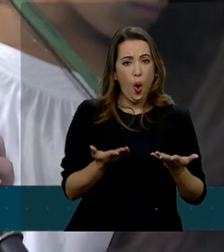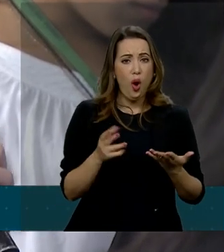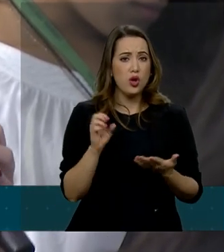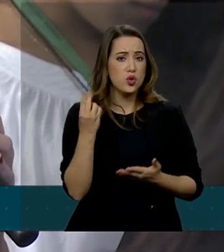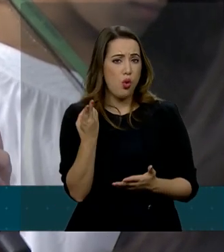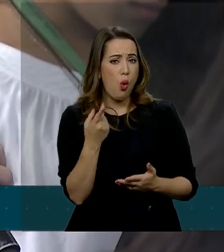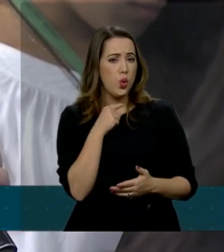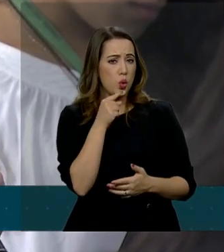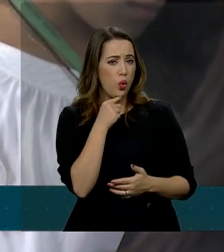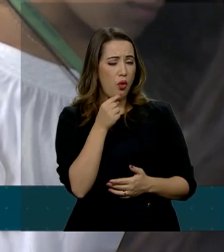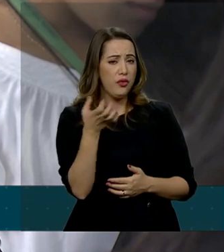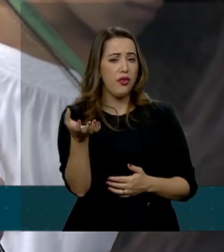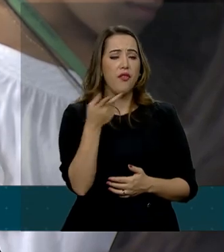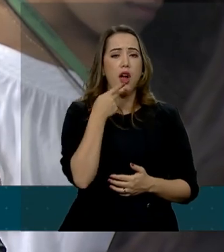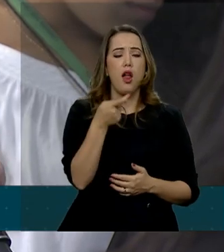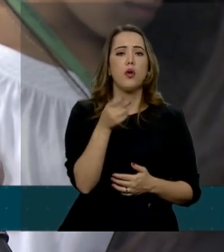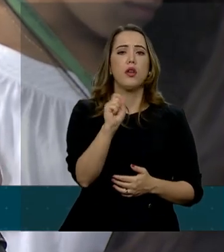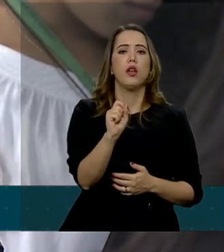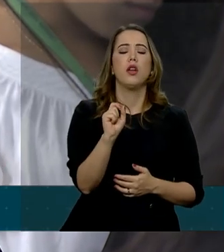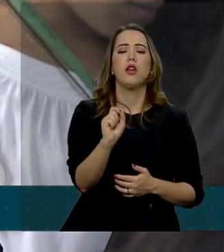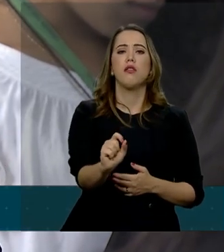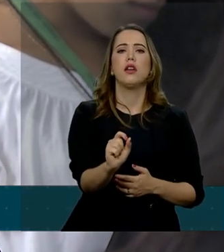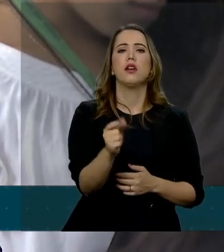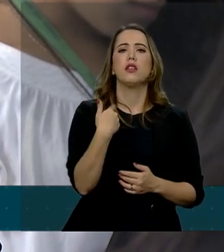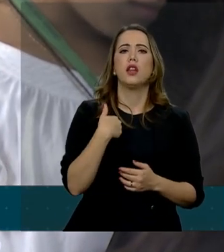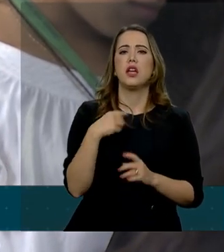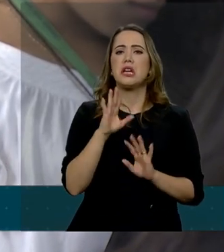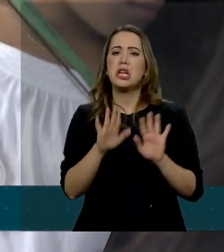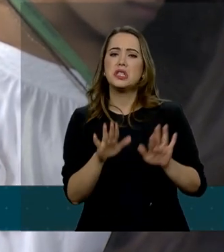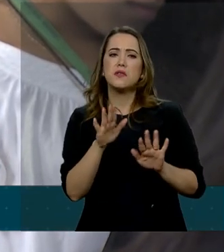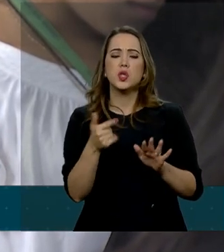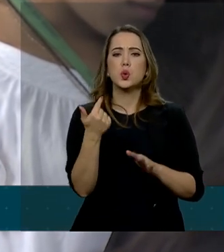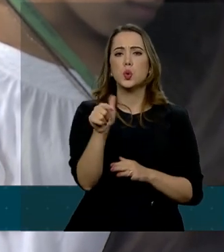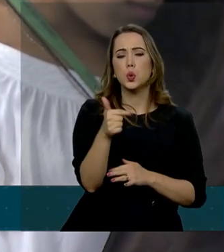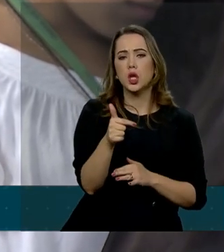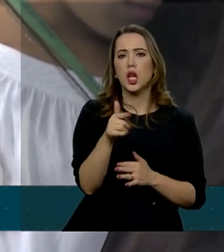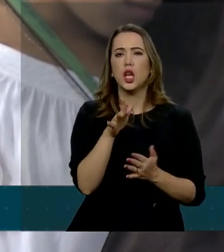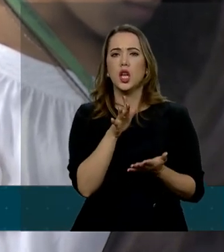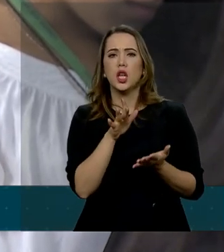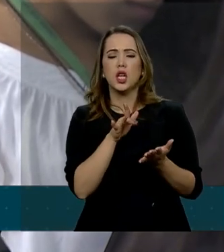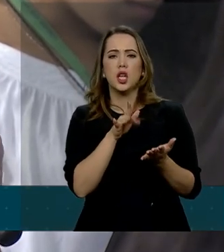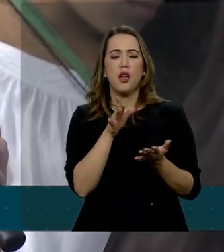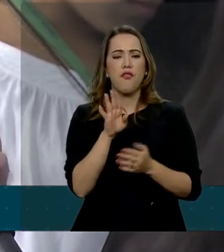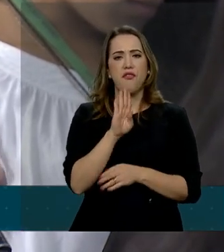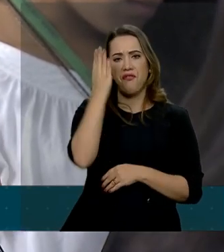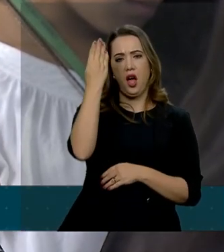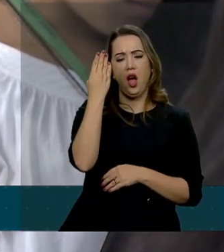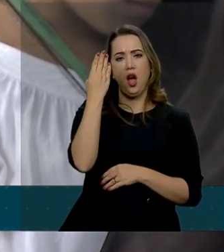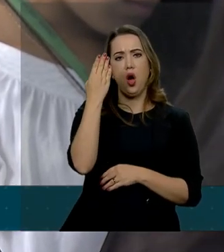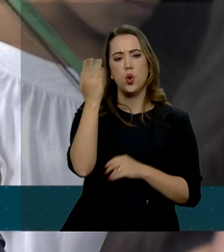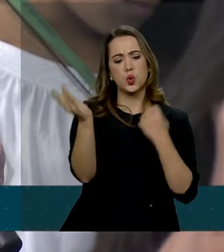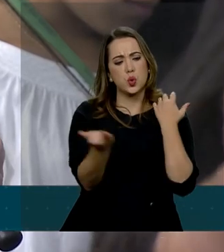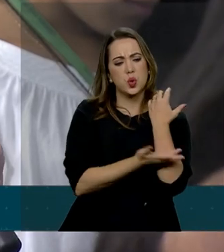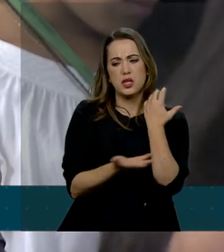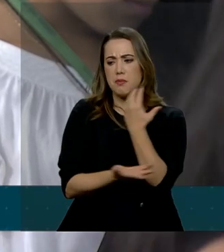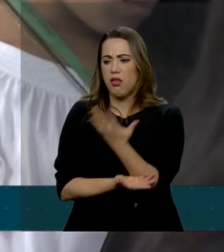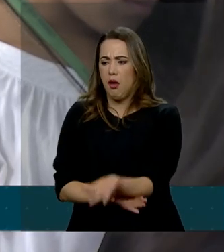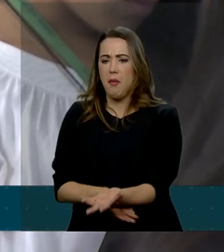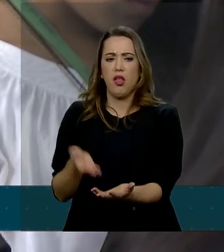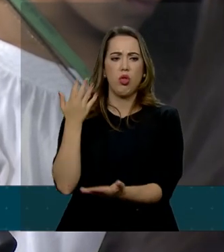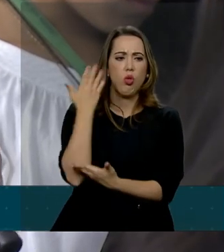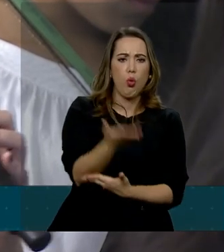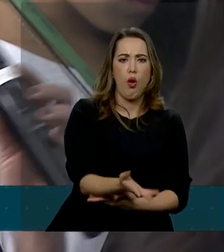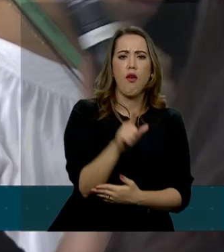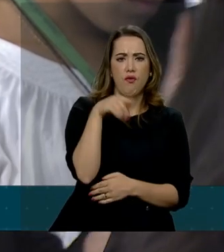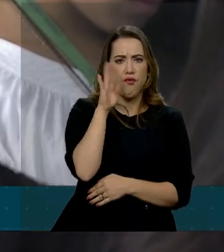muito em dúvida o que ele quer dizer quando existe suposto desmatamento e verdadeiro desmatamento tendo um novo estudo o que a gente